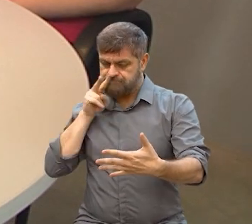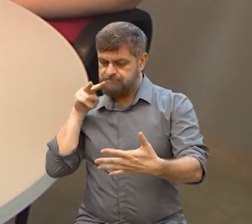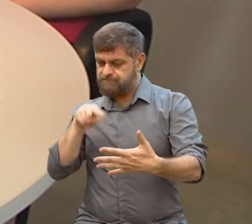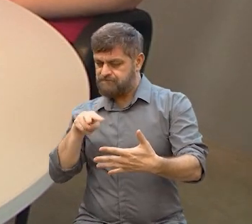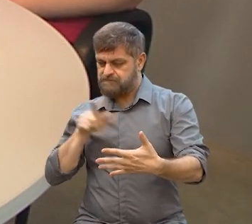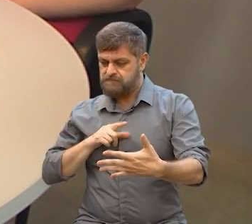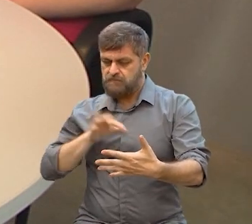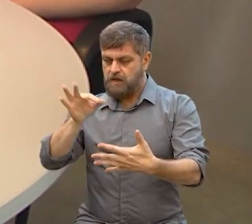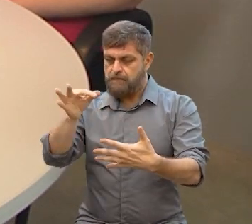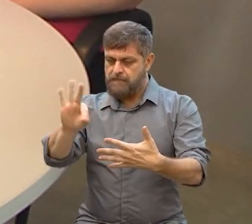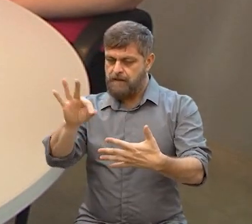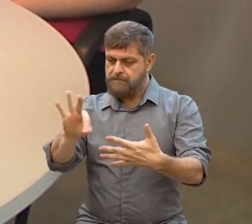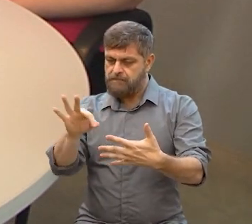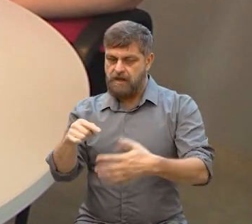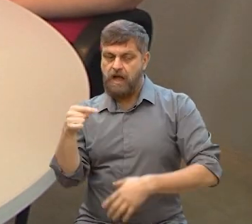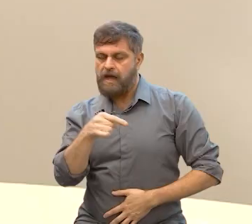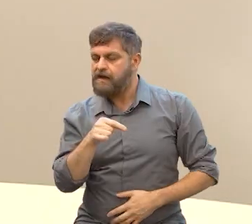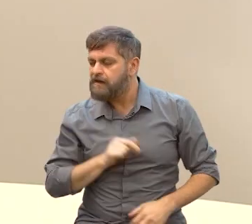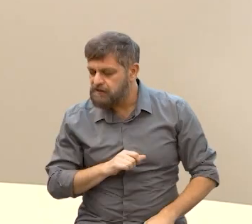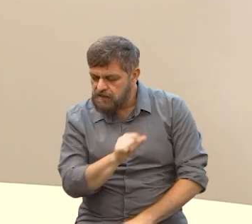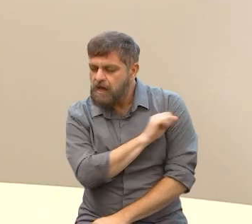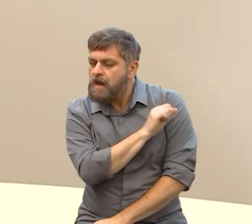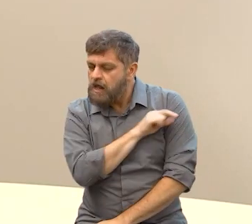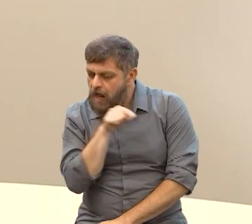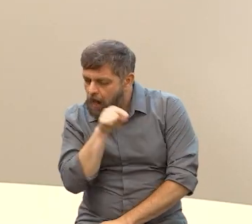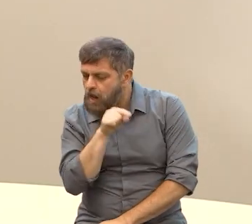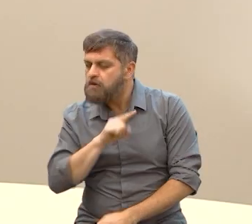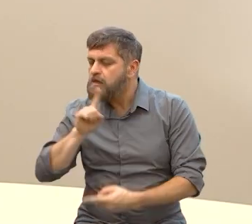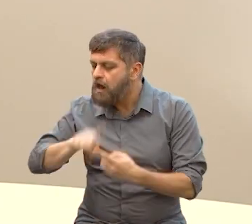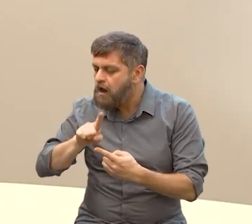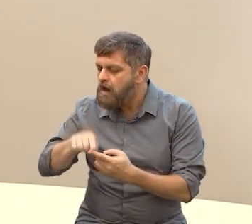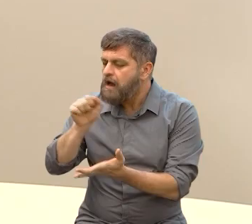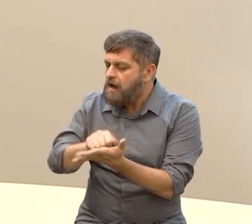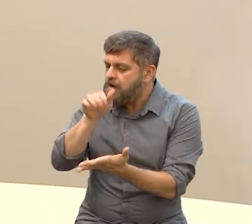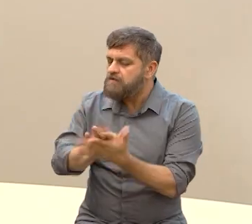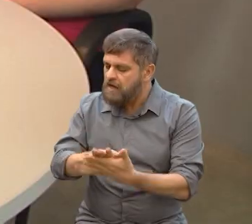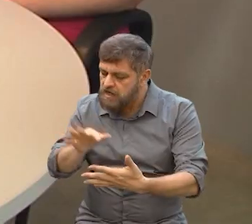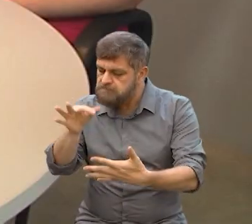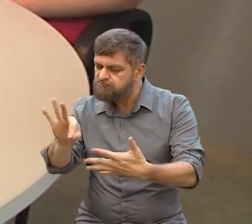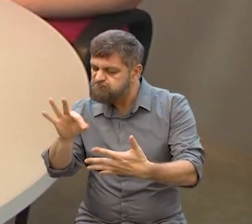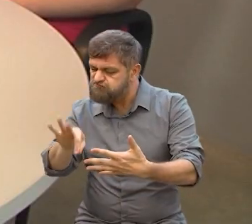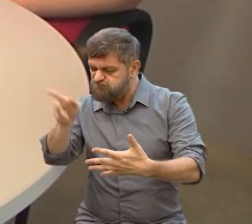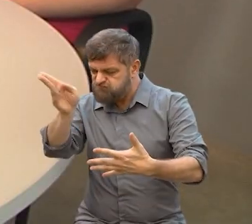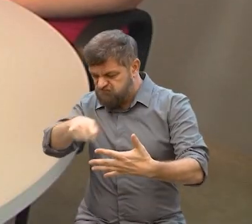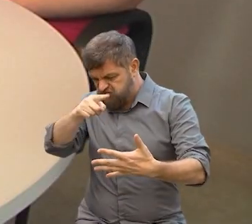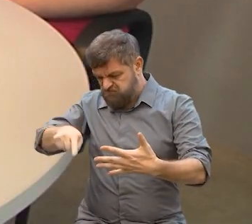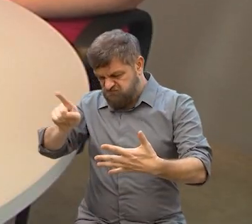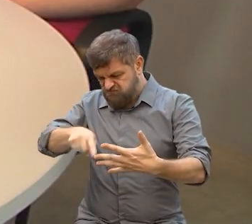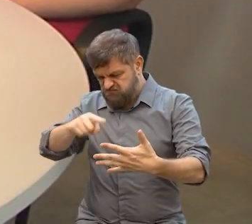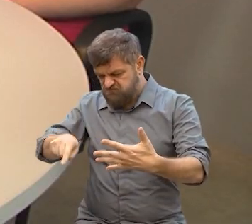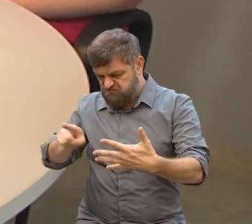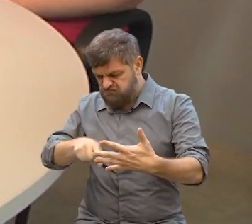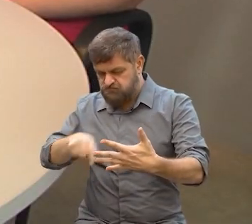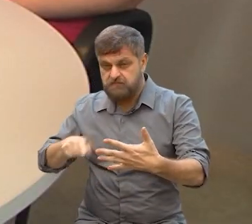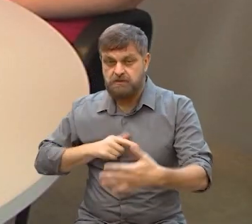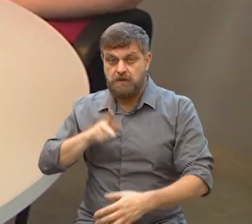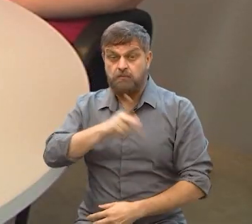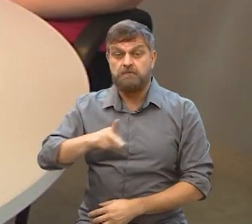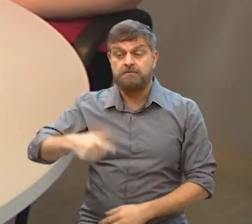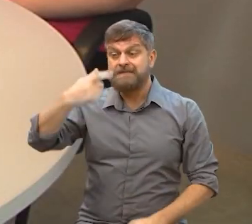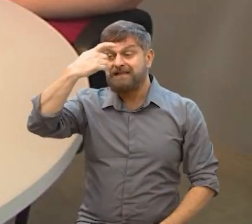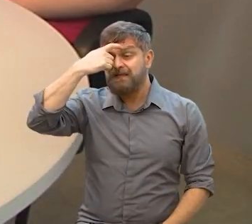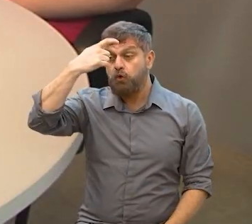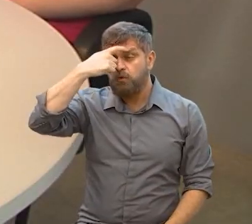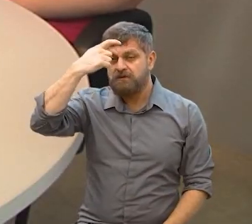ou uma correção? Aquele aluno conversou, agora ele vai ver. É a hora da vingança, como ela tinha mencionado. A educação é uma ação consciente. O professor tem que ter consciência